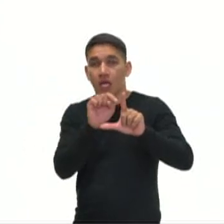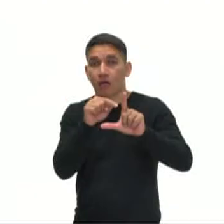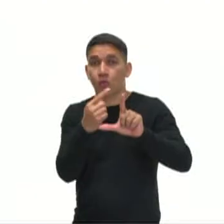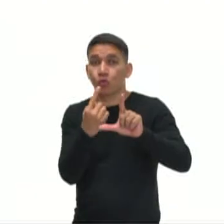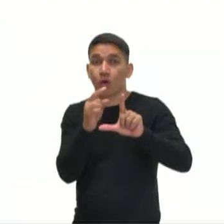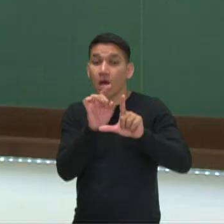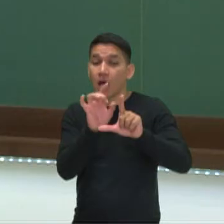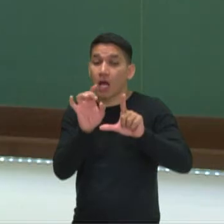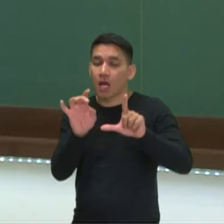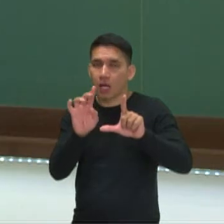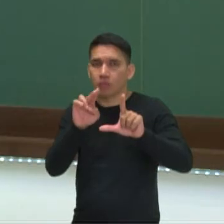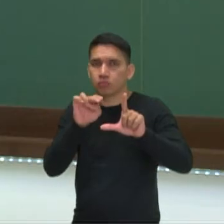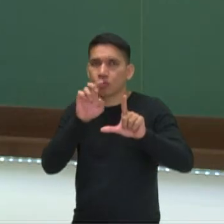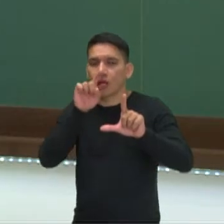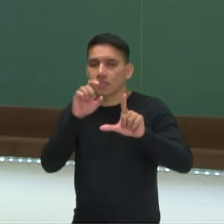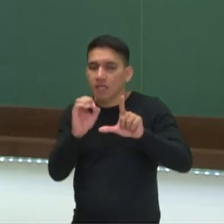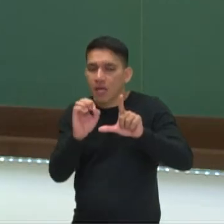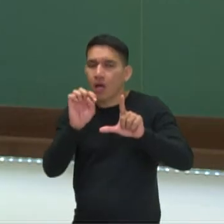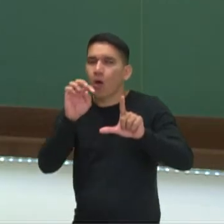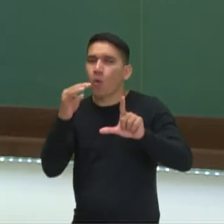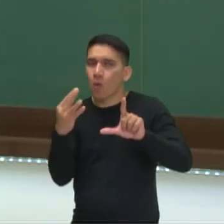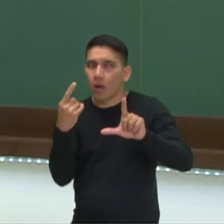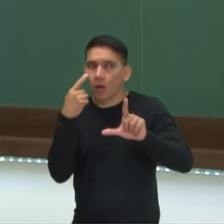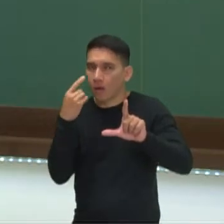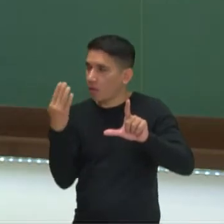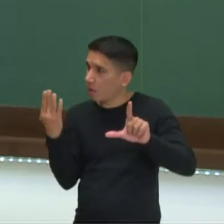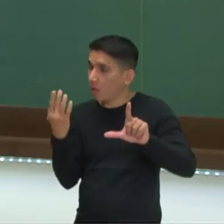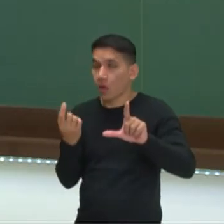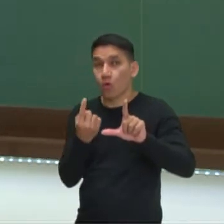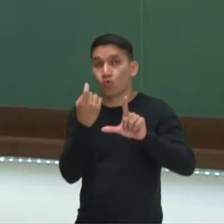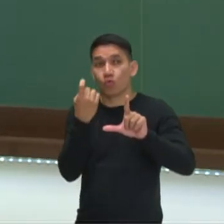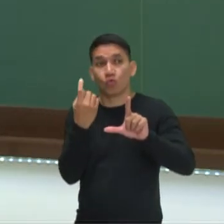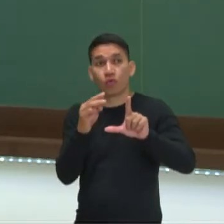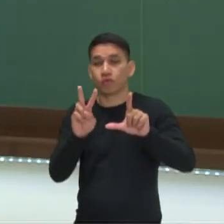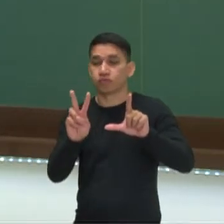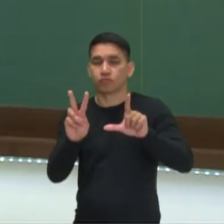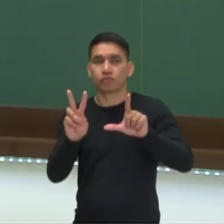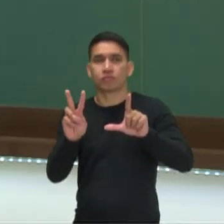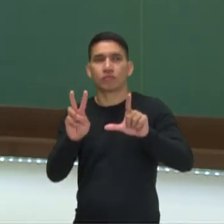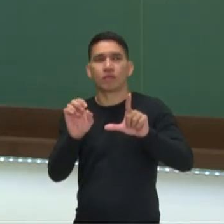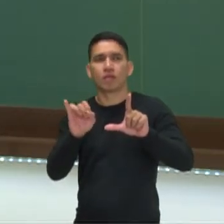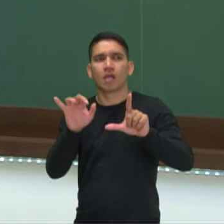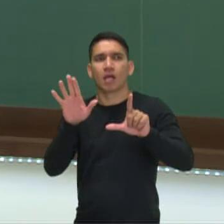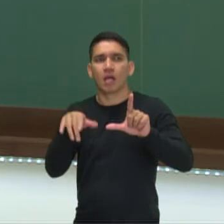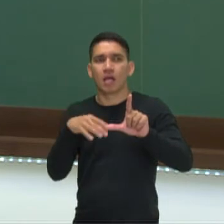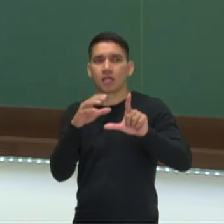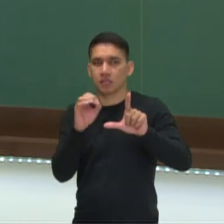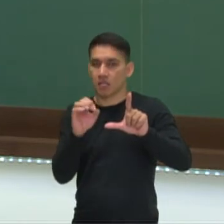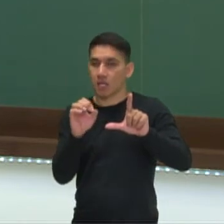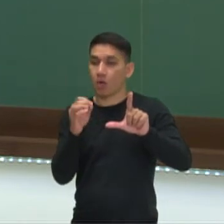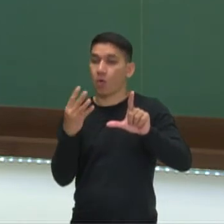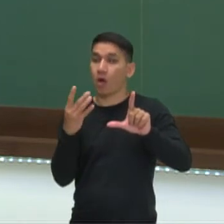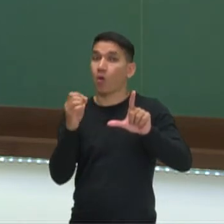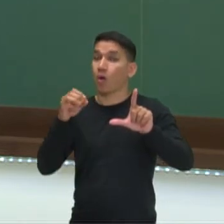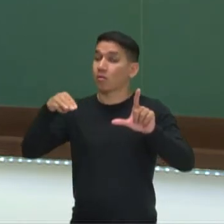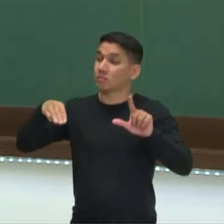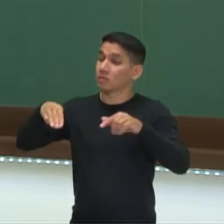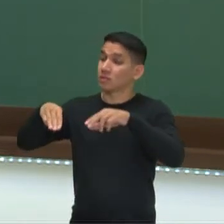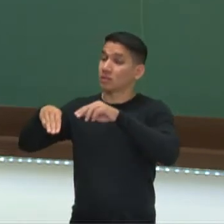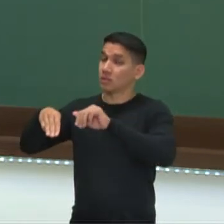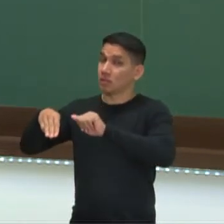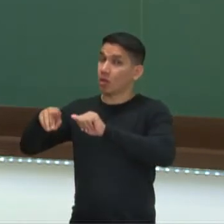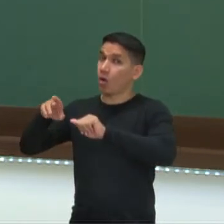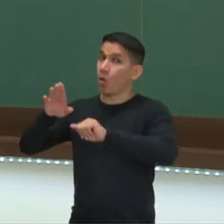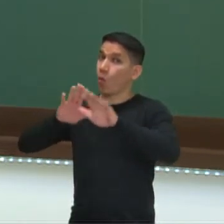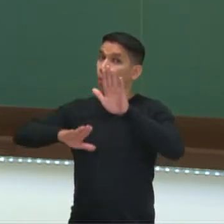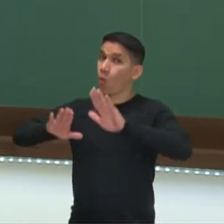0,4, né? 0,4, 1 volt. Só que aqui é 0,4 miliampere. Cuidado com a escala